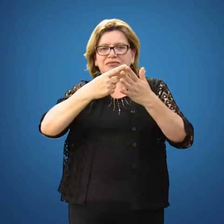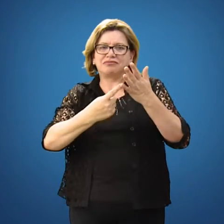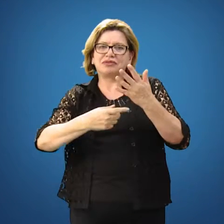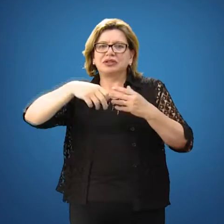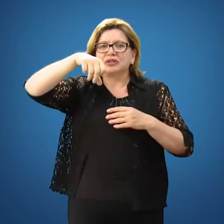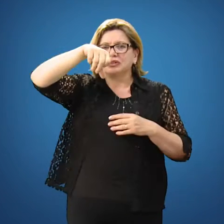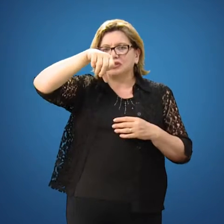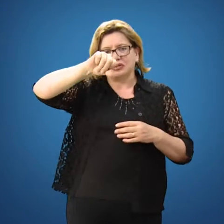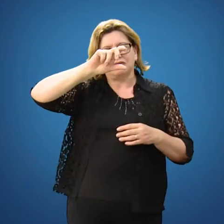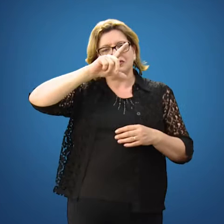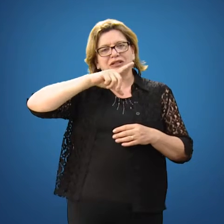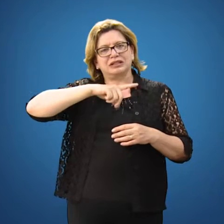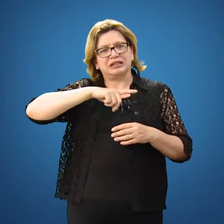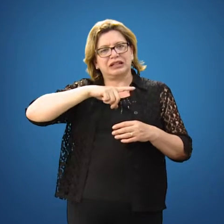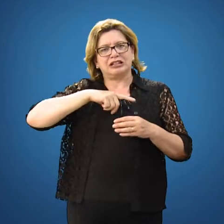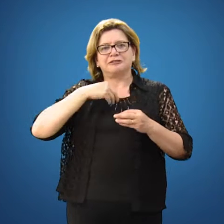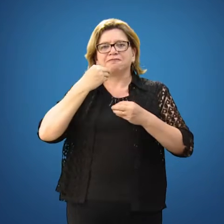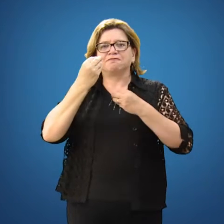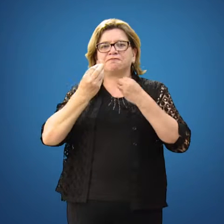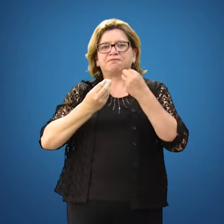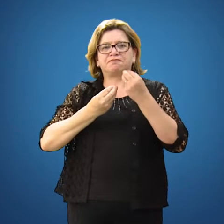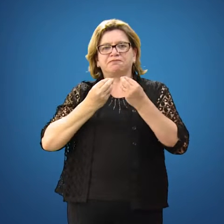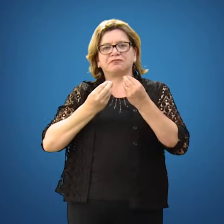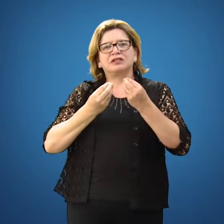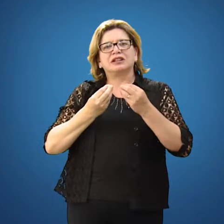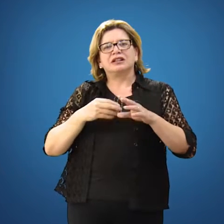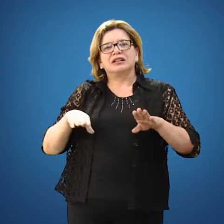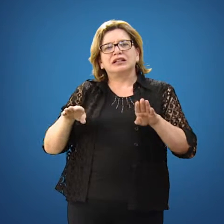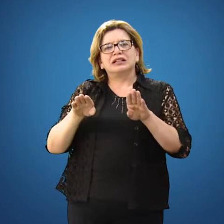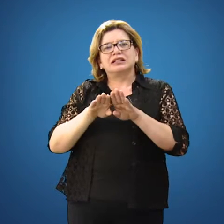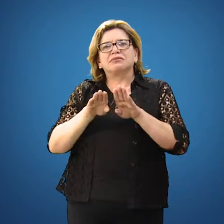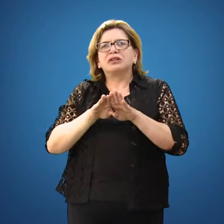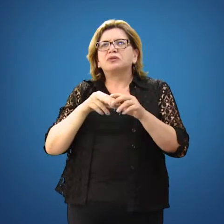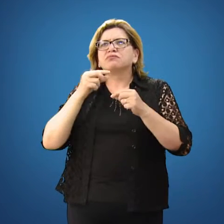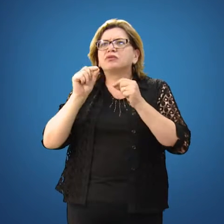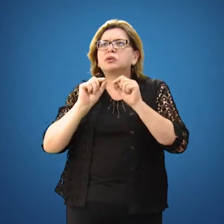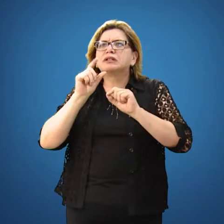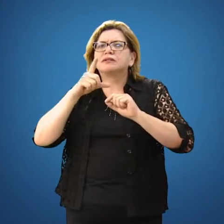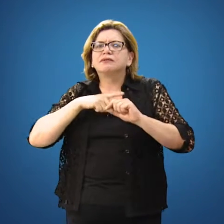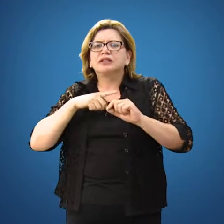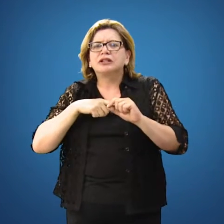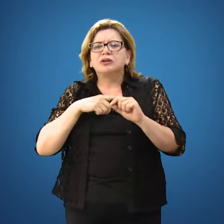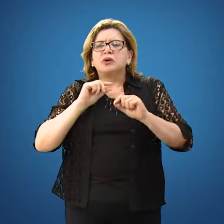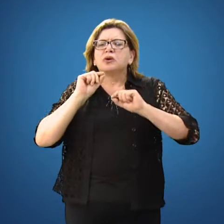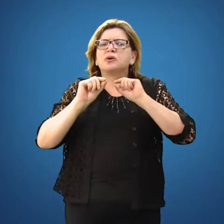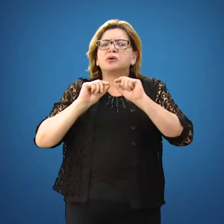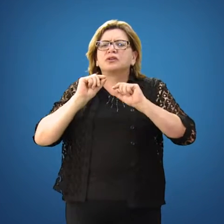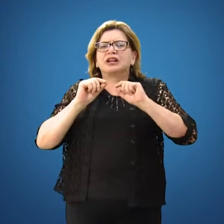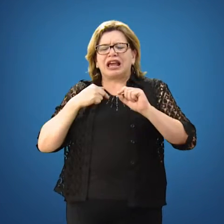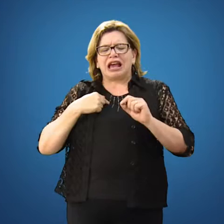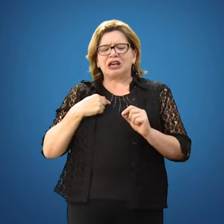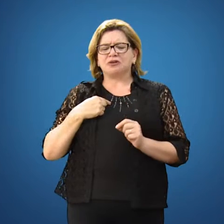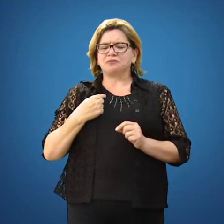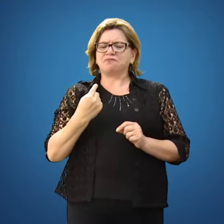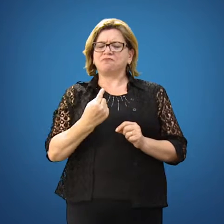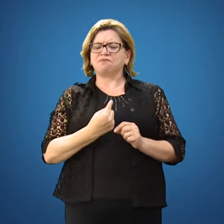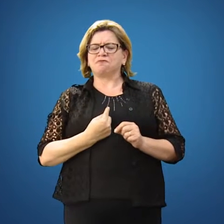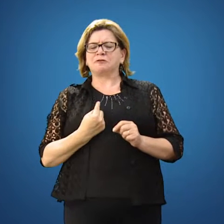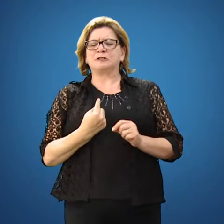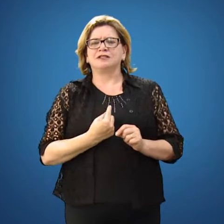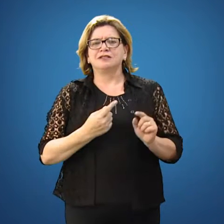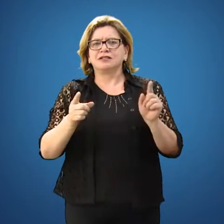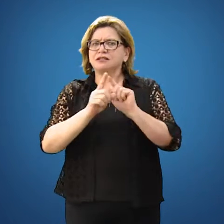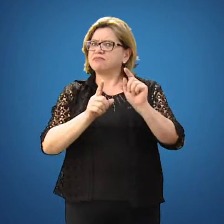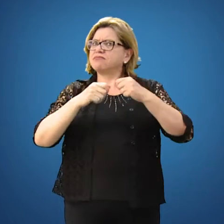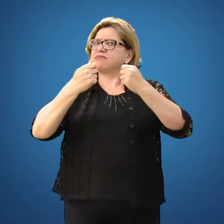né, tem a análise da viabilidade do sonho, considerando os recursos de terceiros, porque nós não somos uma ilha, nós necessitamos